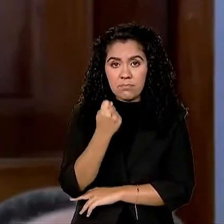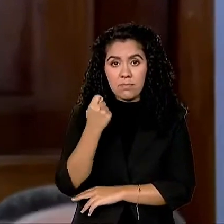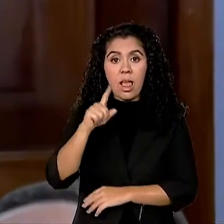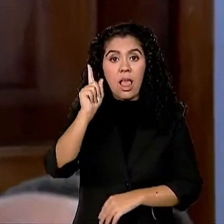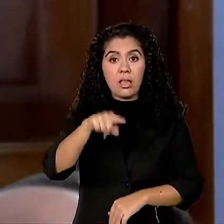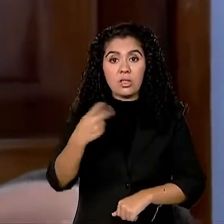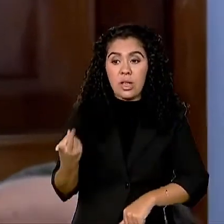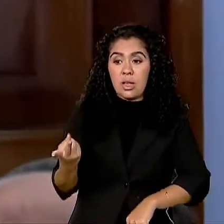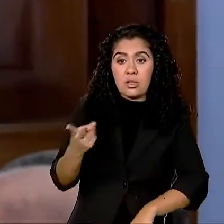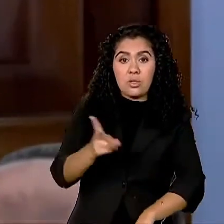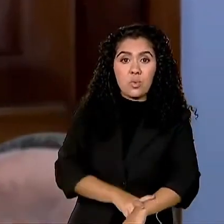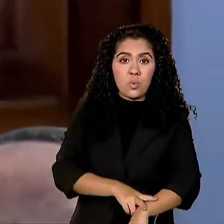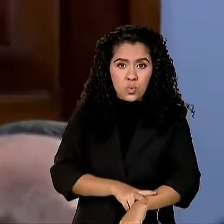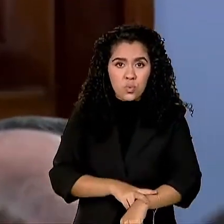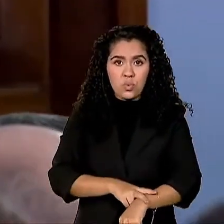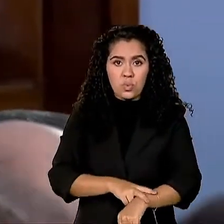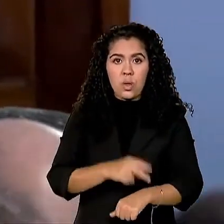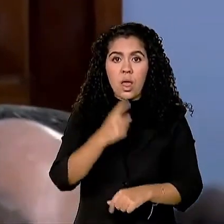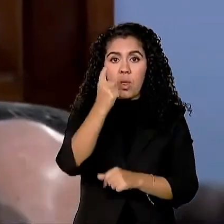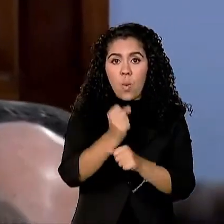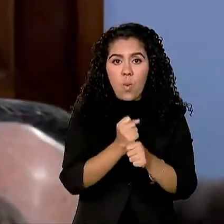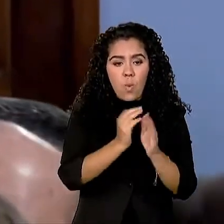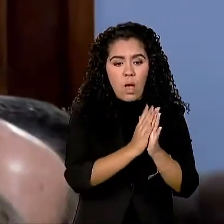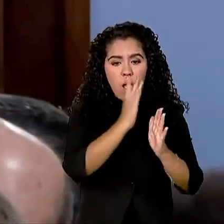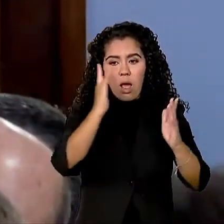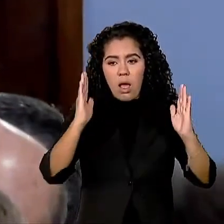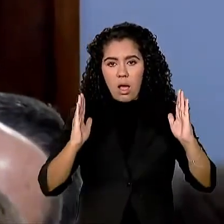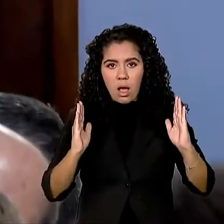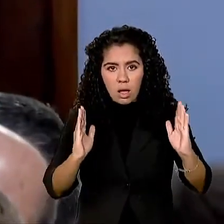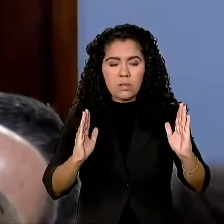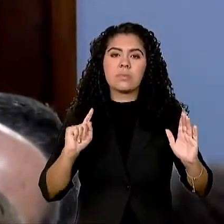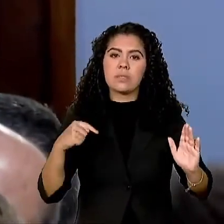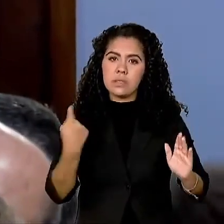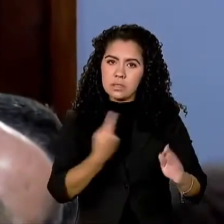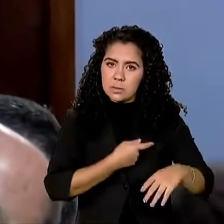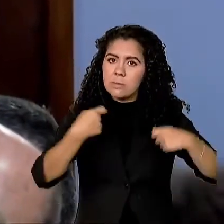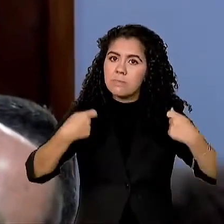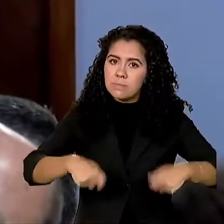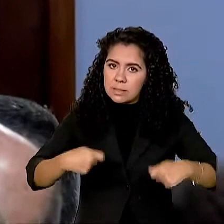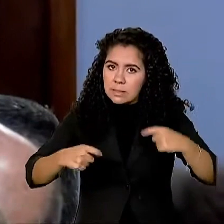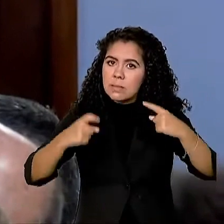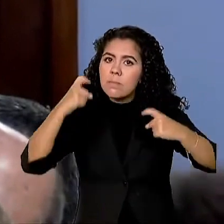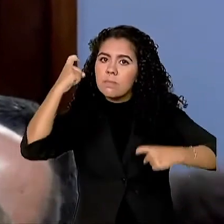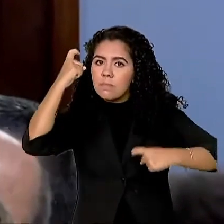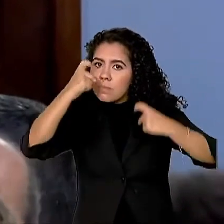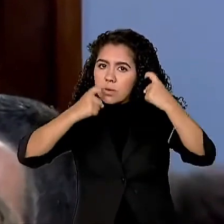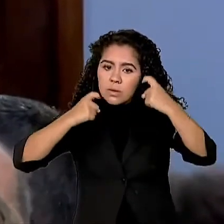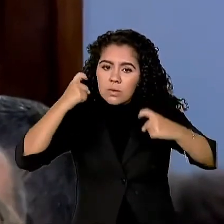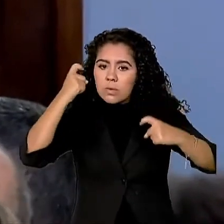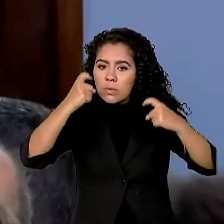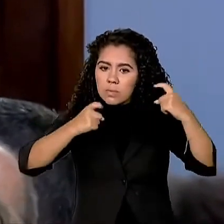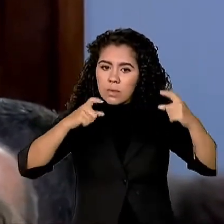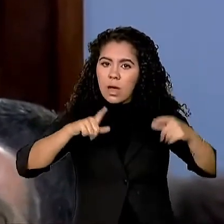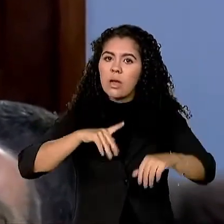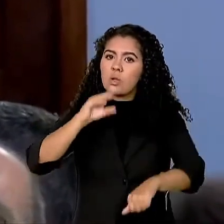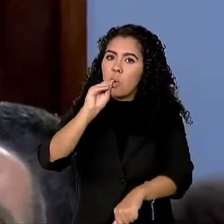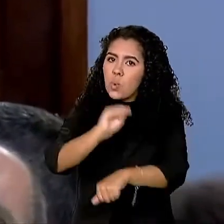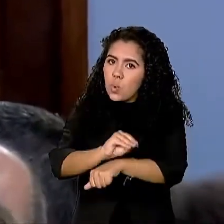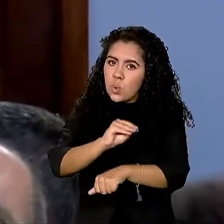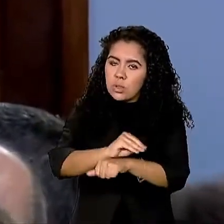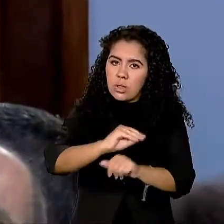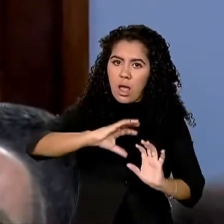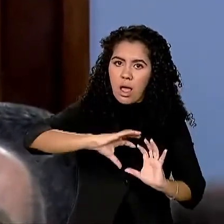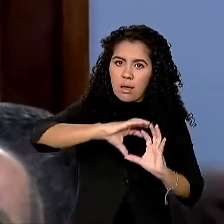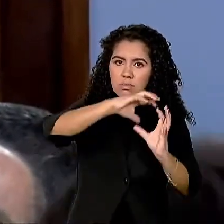que acontece. Então é preciso que a gente comece a ficar preocupado em cuidar do planeta Terra